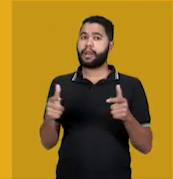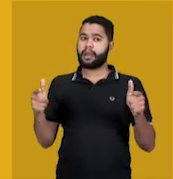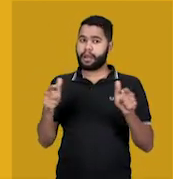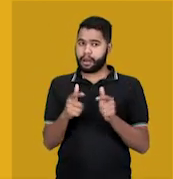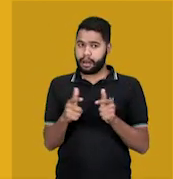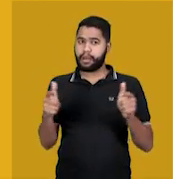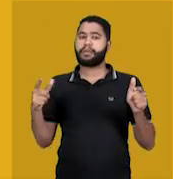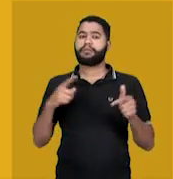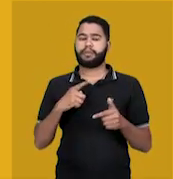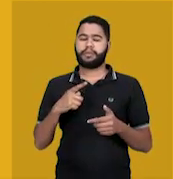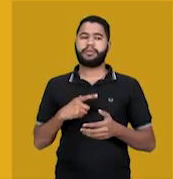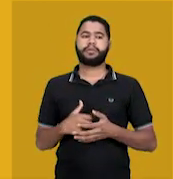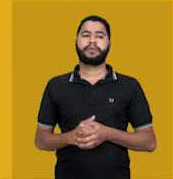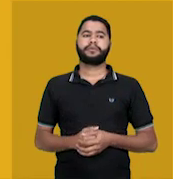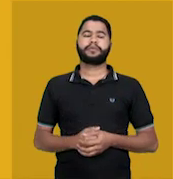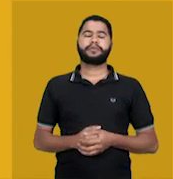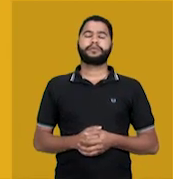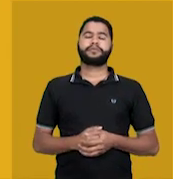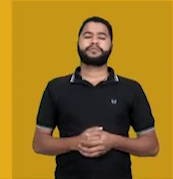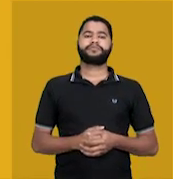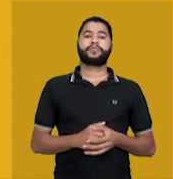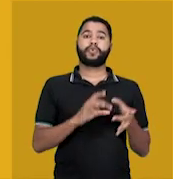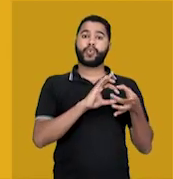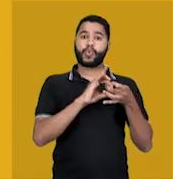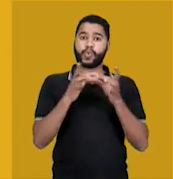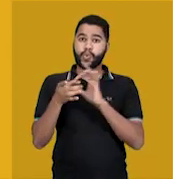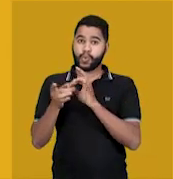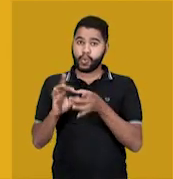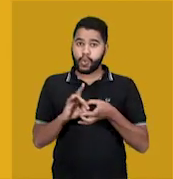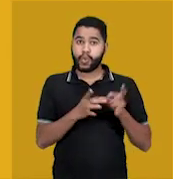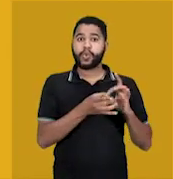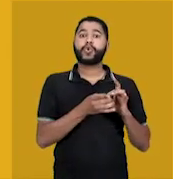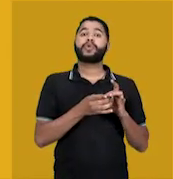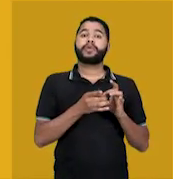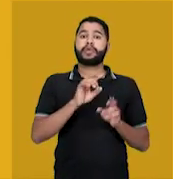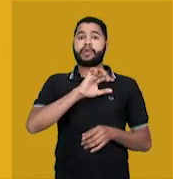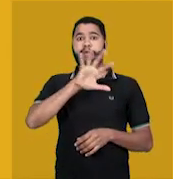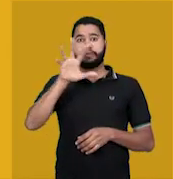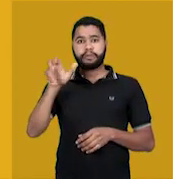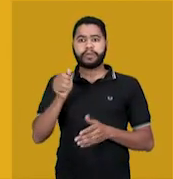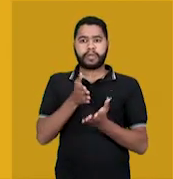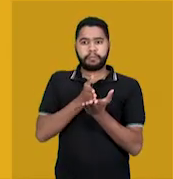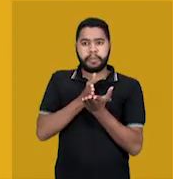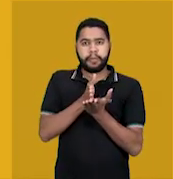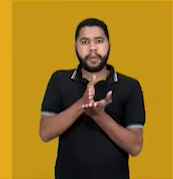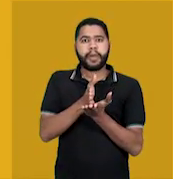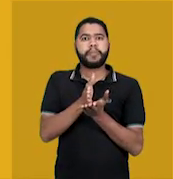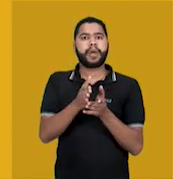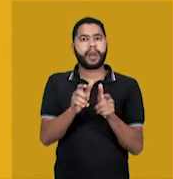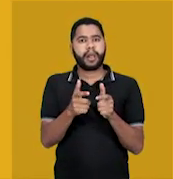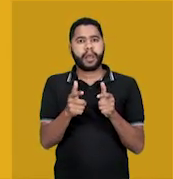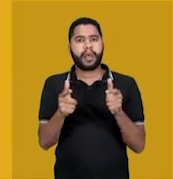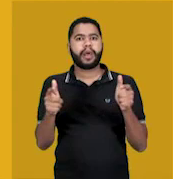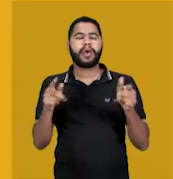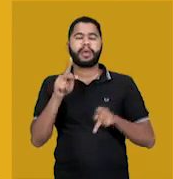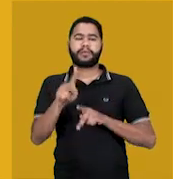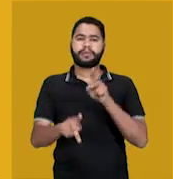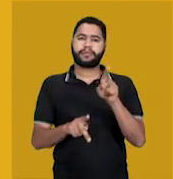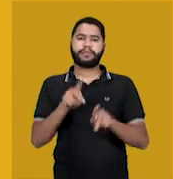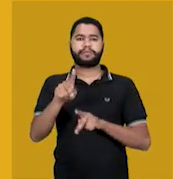população, tá? O continente africano ainda há uma tendência, né? Tem essa tendência de grande crescimento